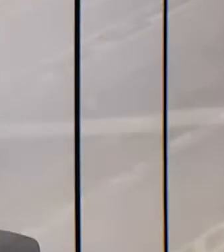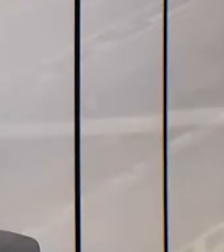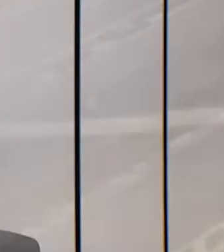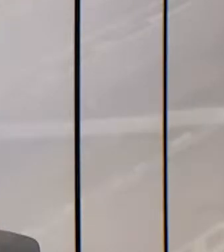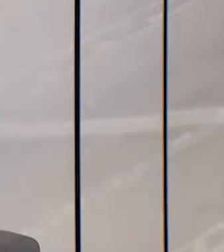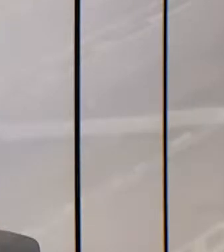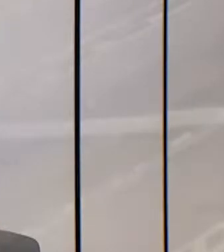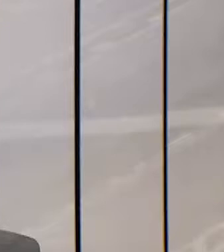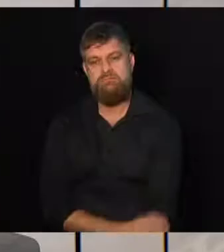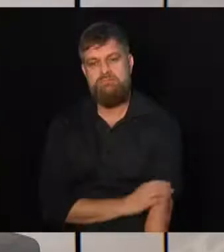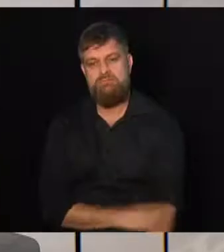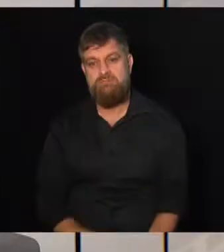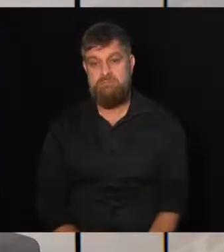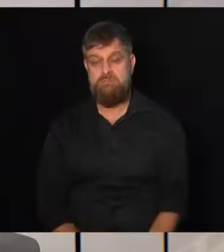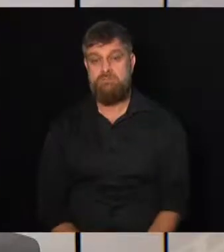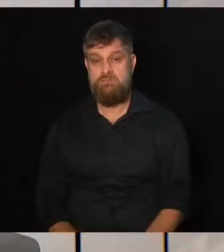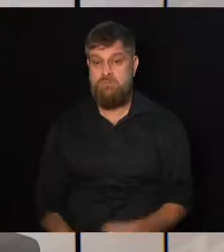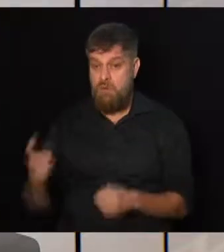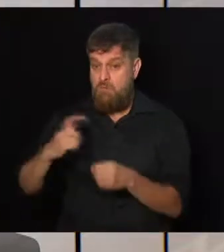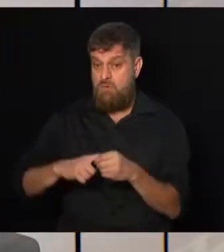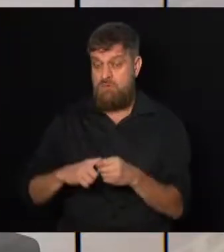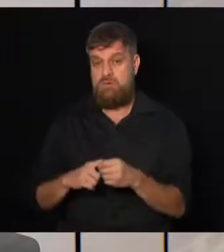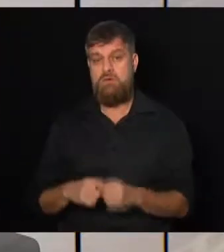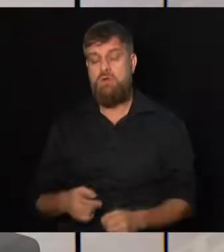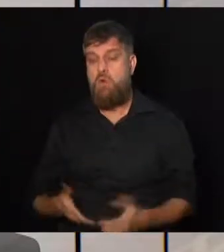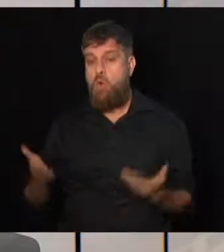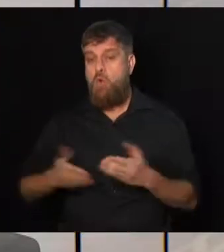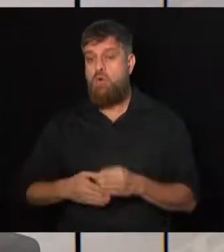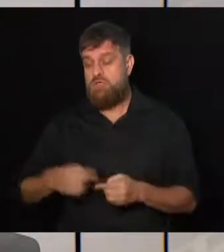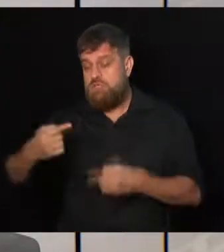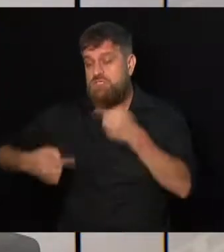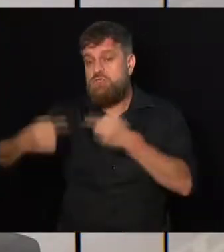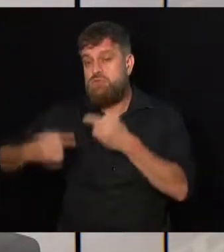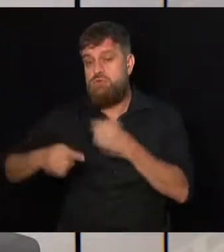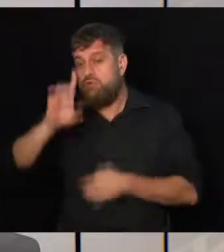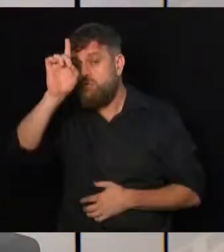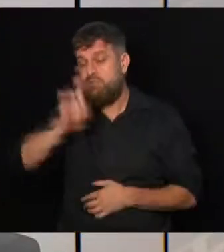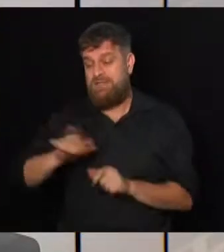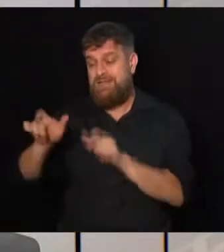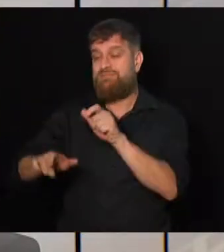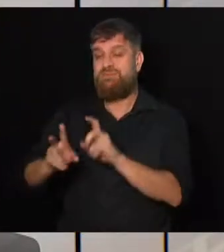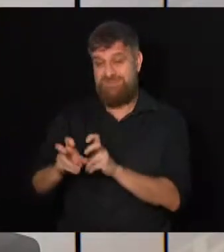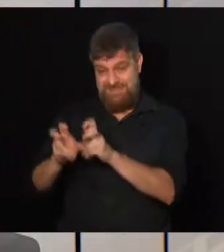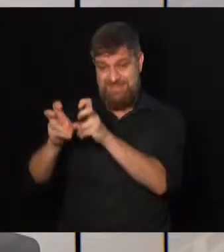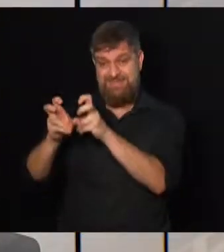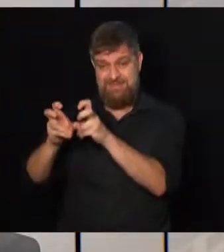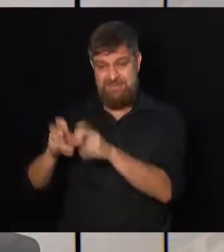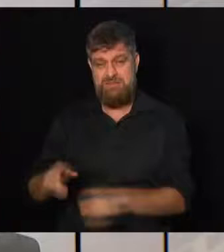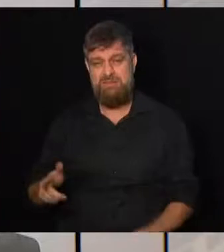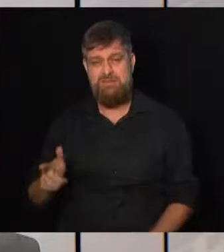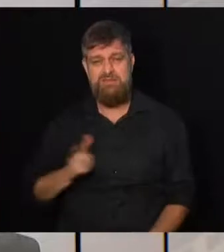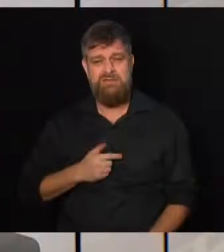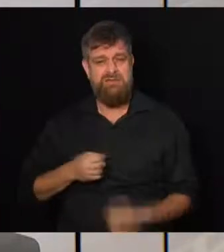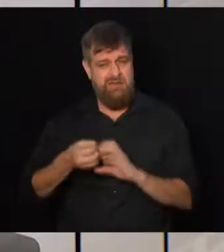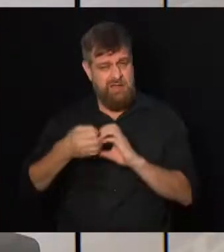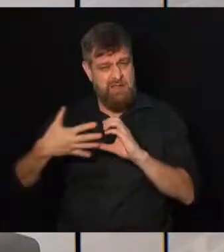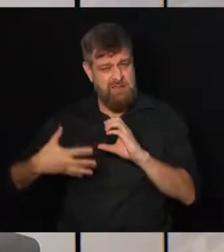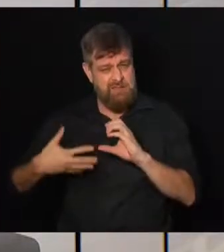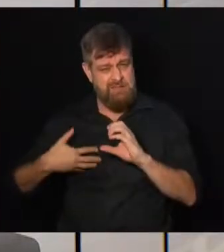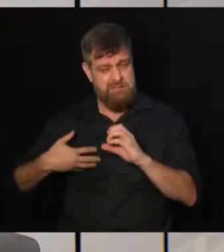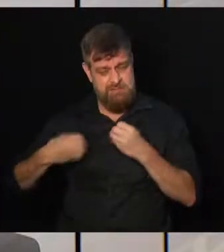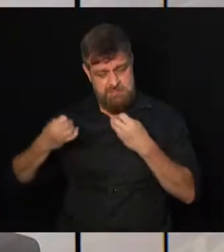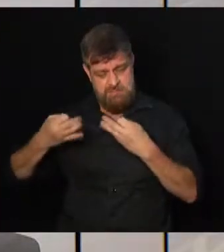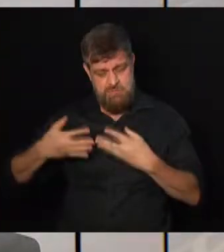Segundo bloco do Questão de Ordem, que hoje discute o direito das pessoas com câncer. Nós falamos aí de alguns aspectos e agora